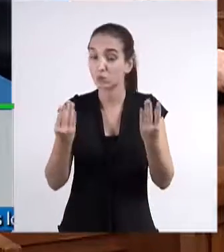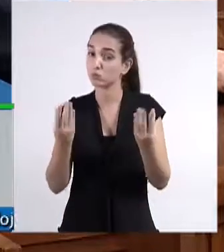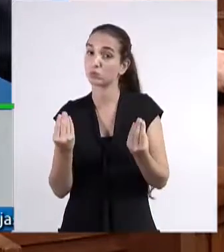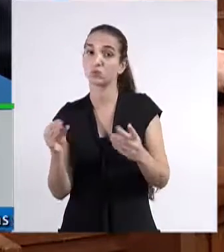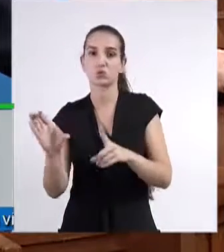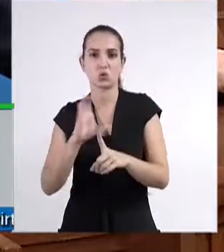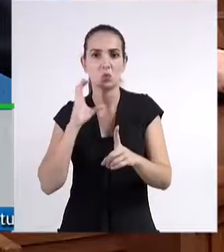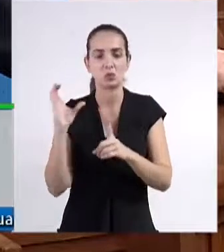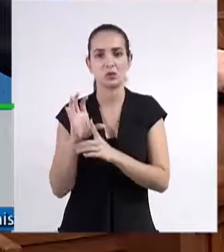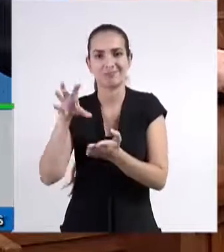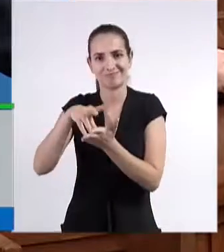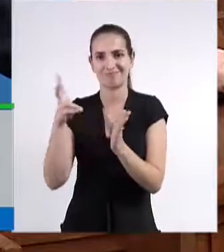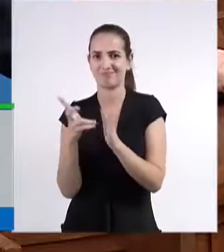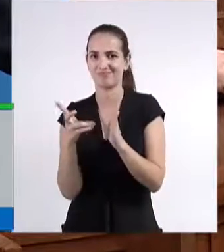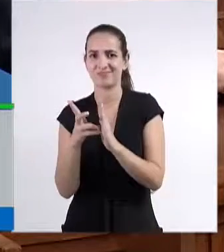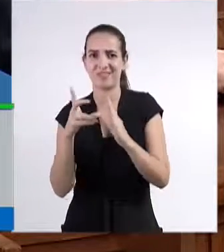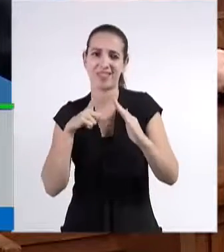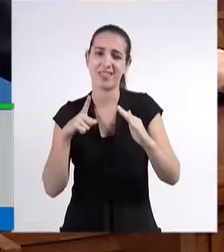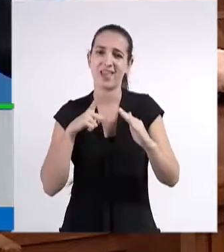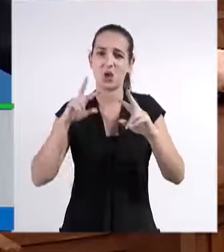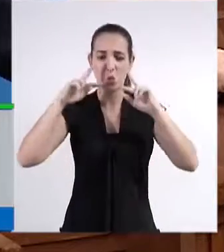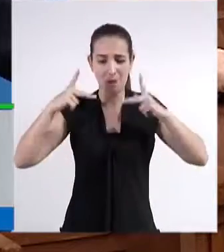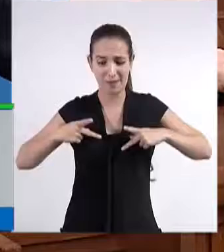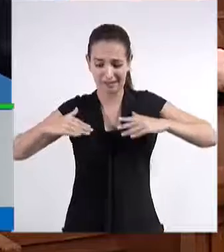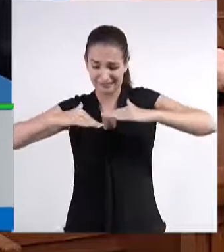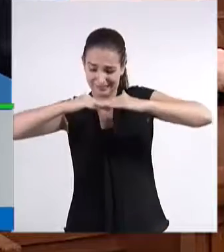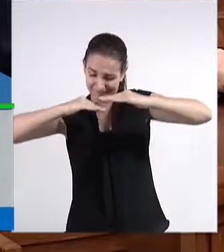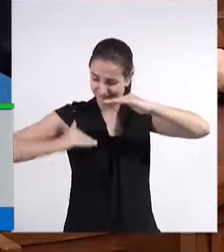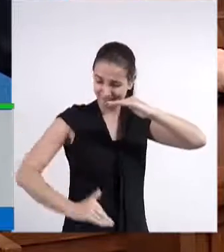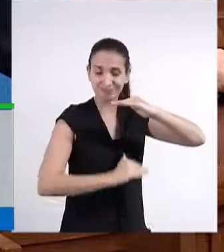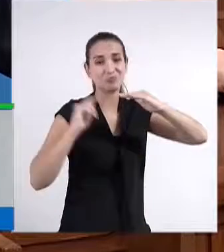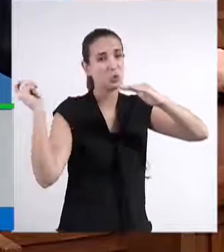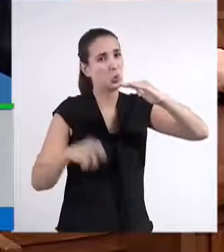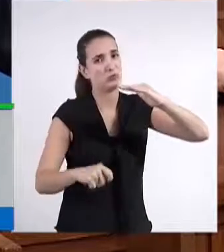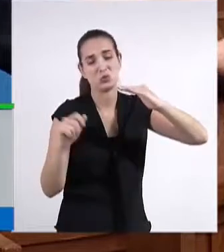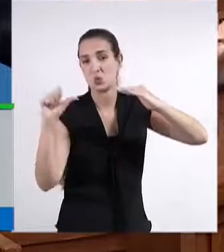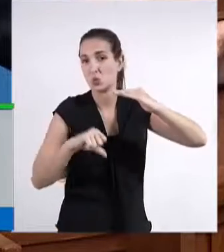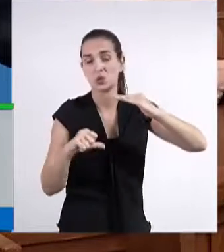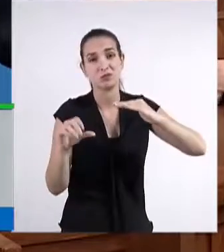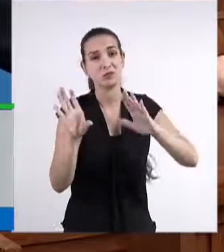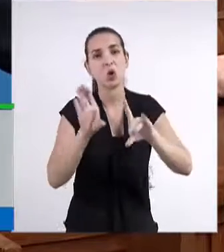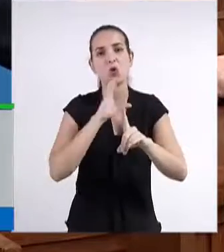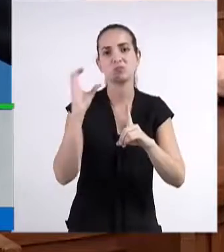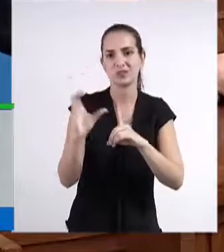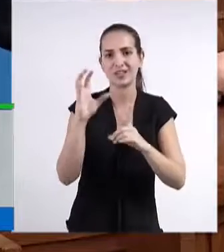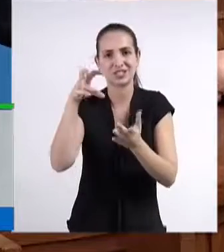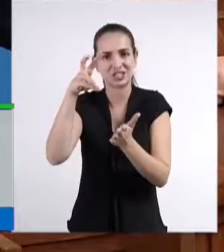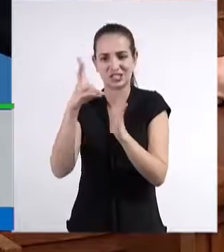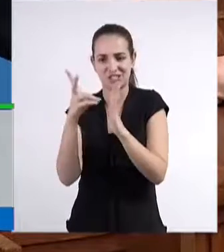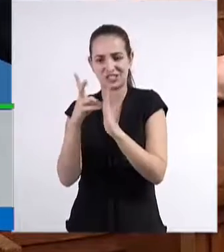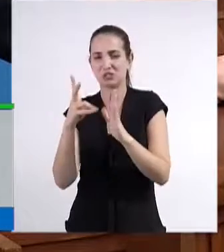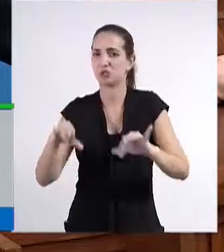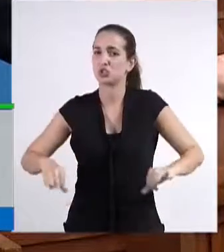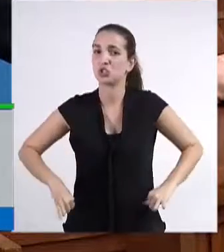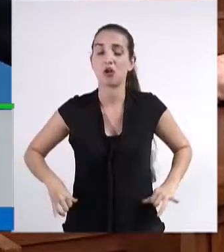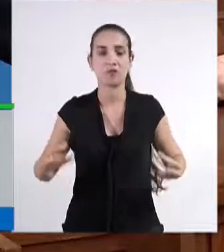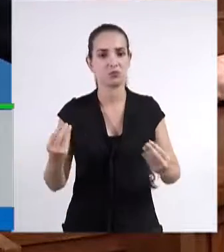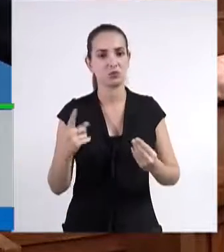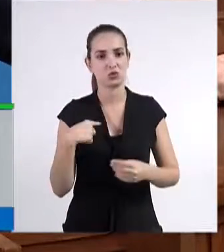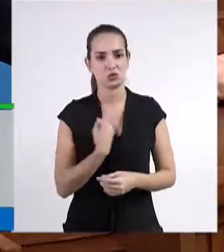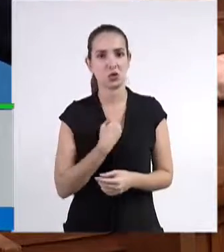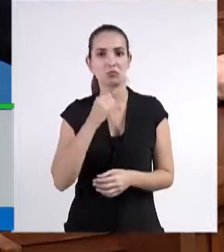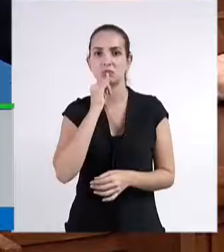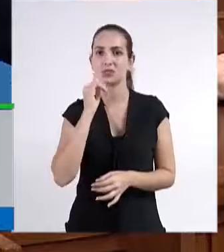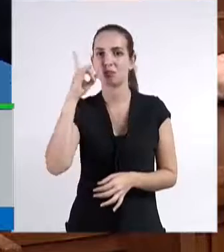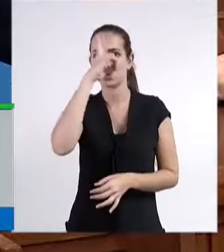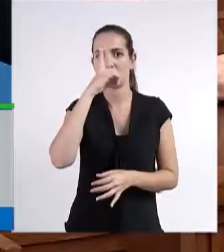as condições subhumanas que a gente percebe que vive a grande maioria. É só ficarmos no domingo